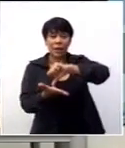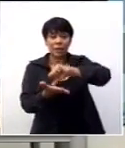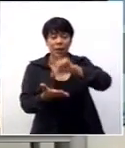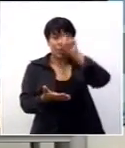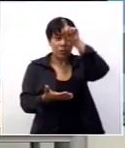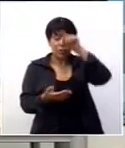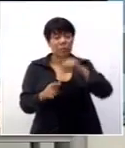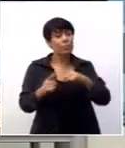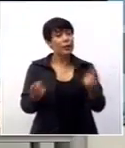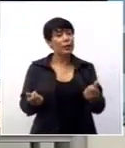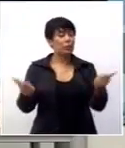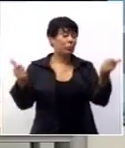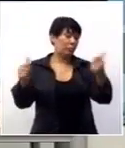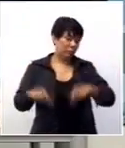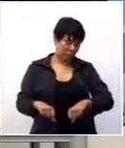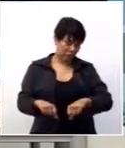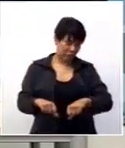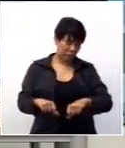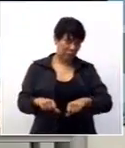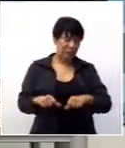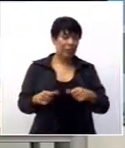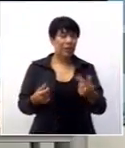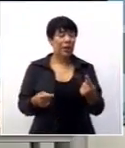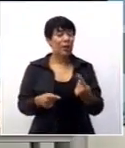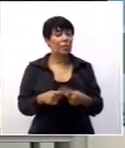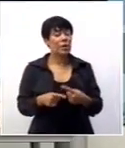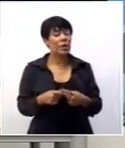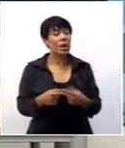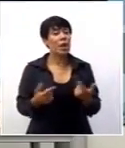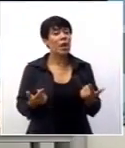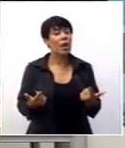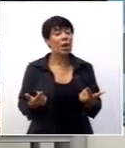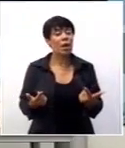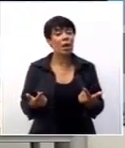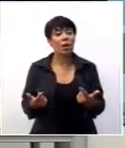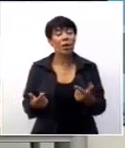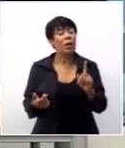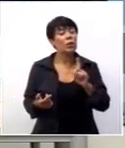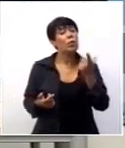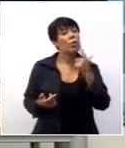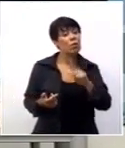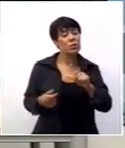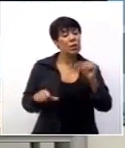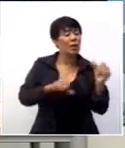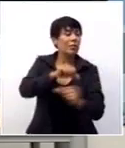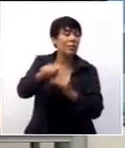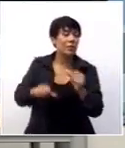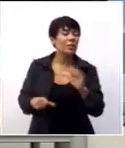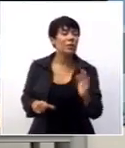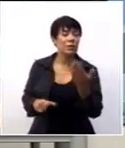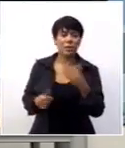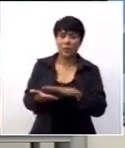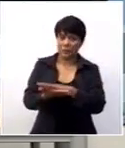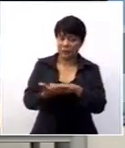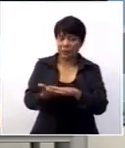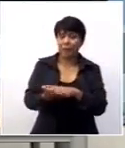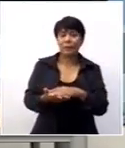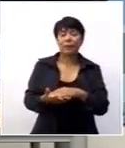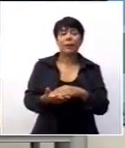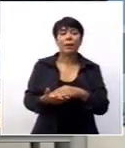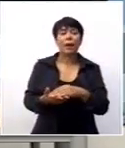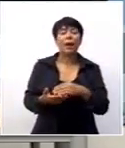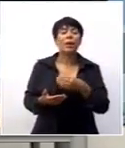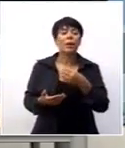mal sucedido, tá? Ele acaba não conseguindo impor essas mudanças, ele acaba morrendo e após